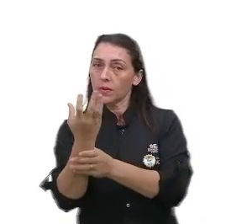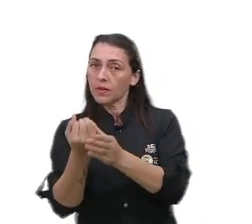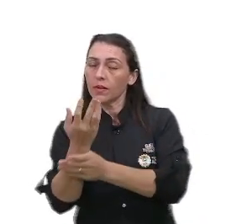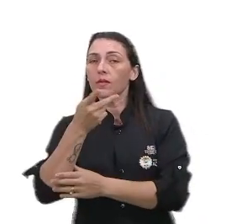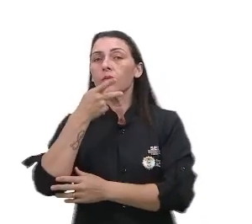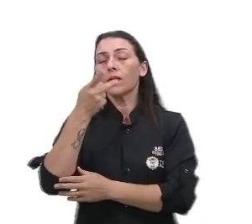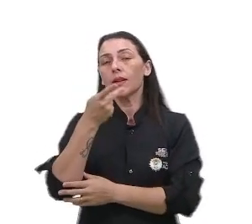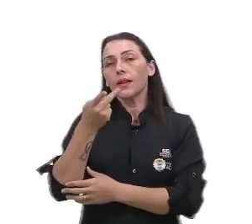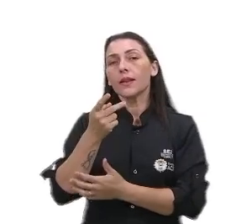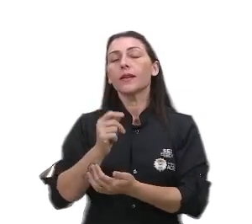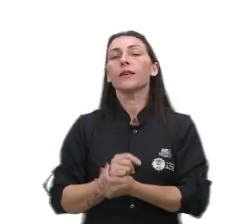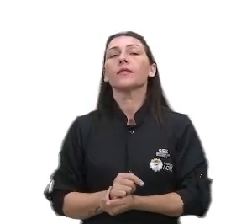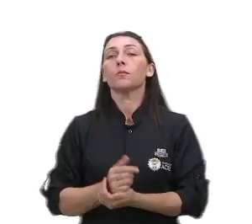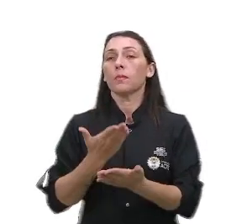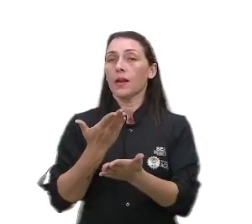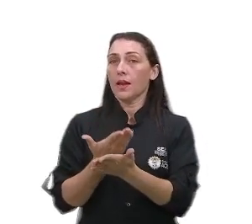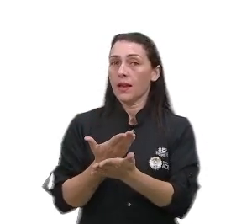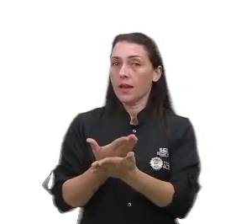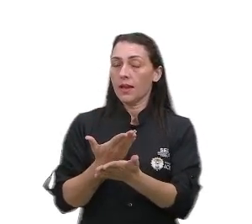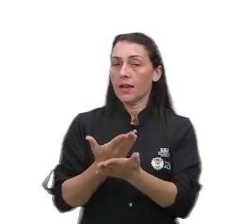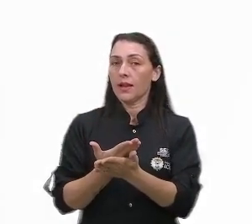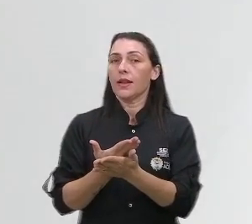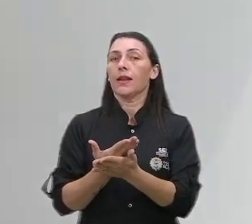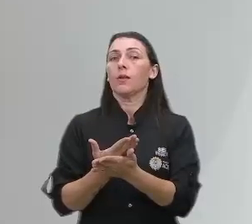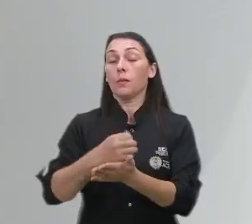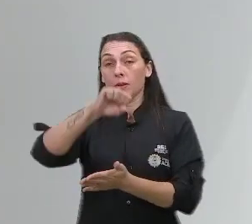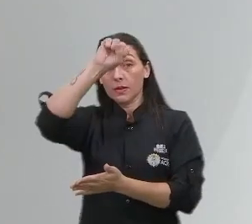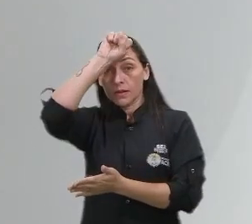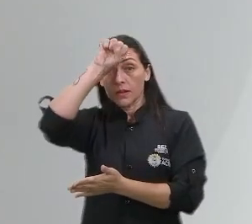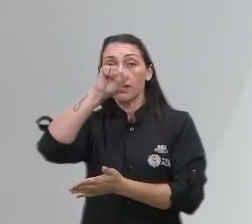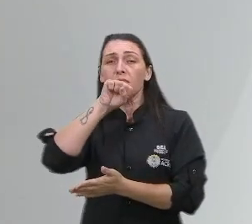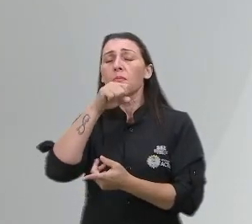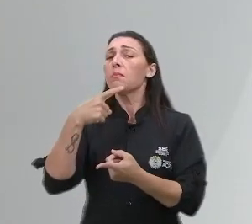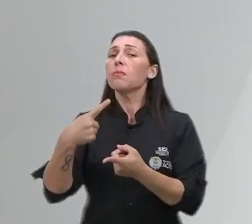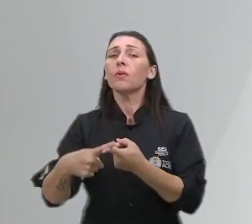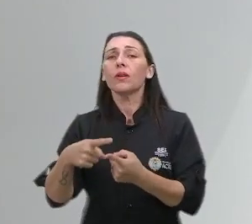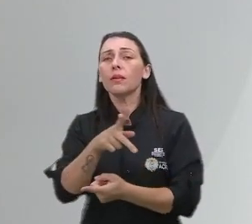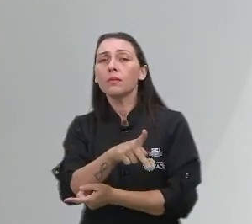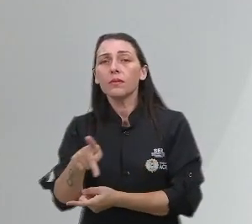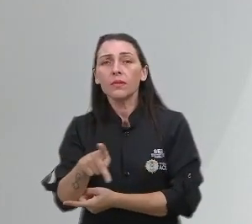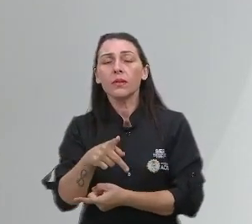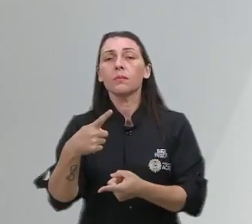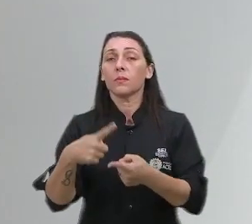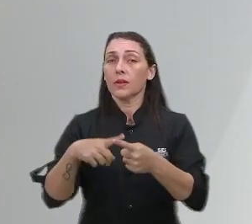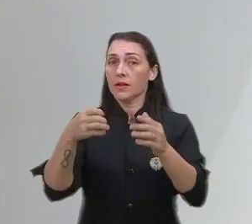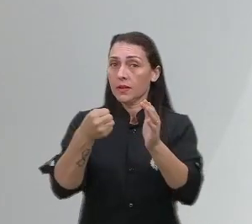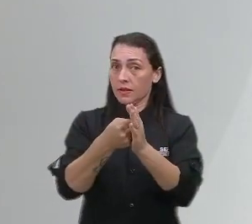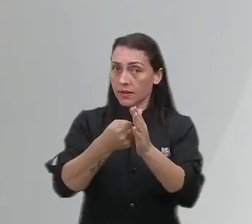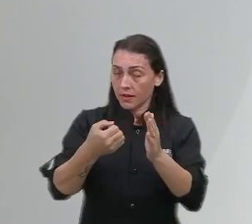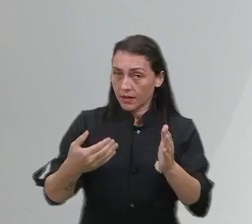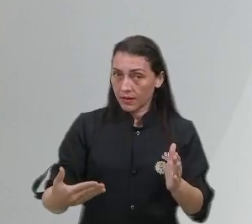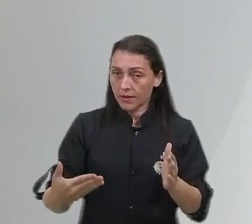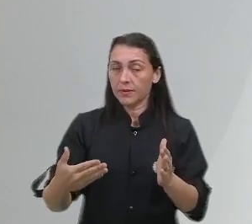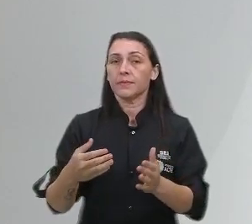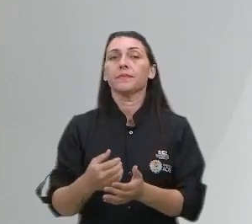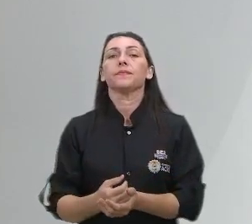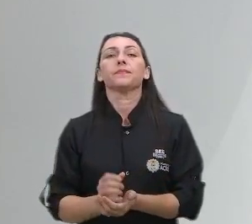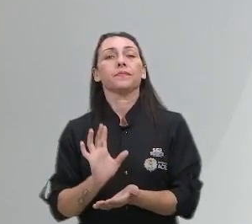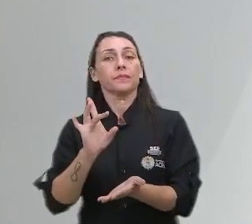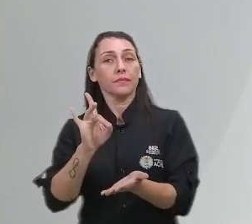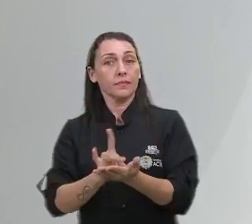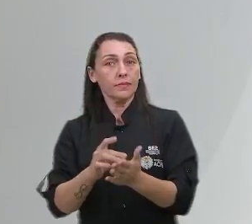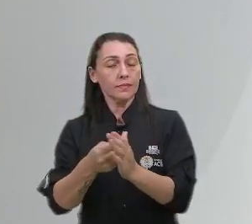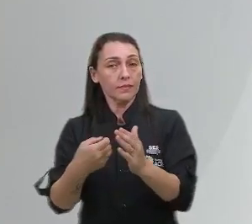falar melhor em uma aula sobre socialismo. Por quê, professora? Porque essa característica aqui é justamente